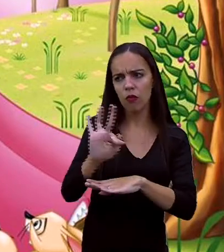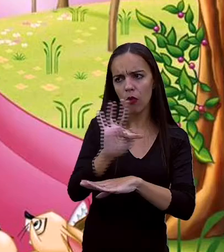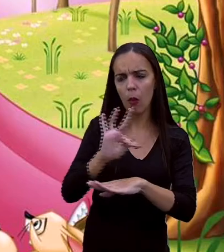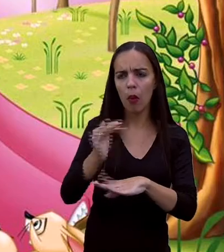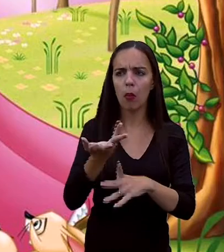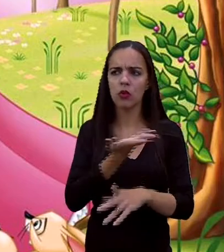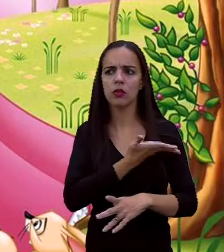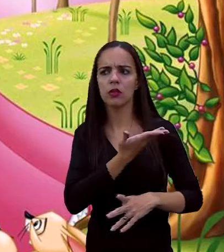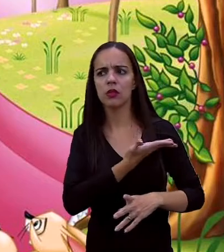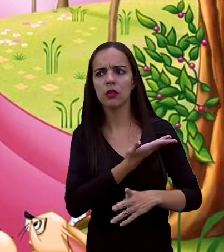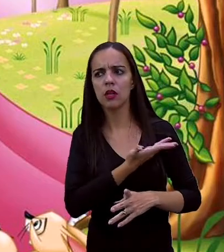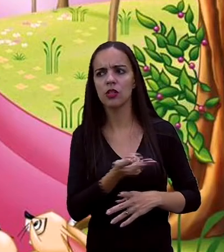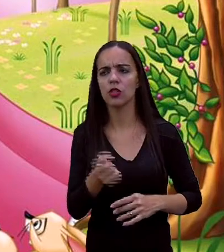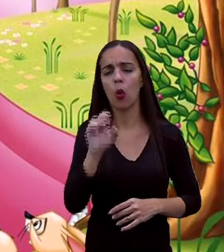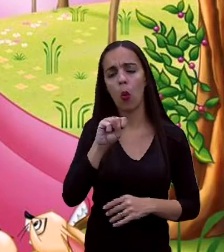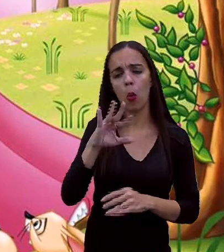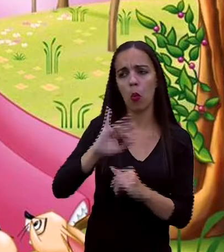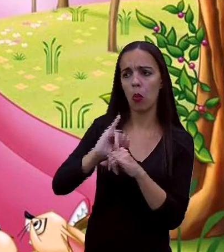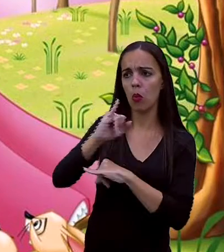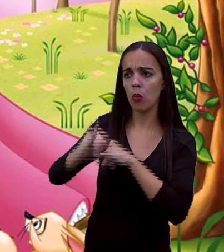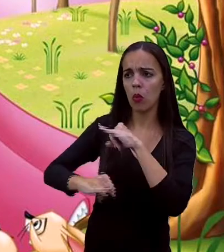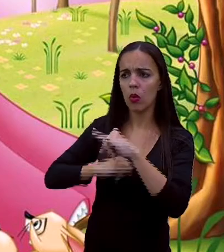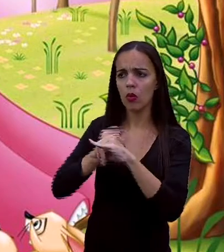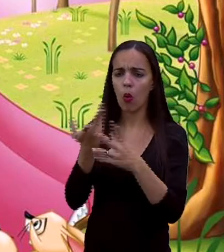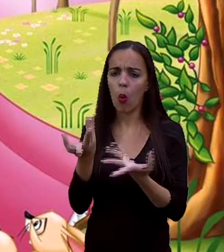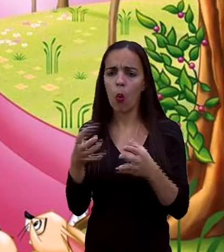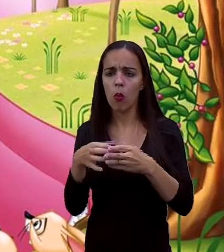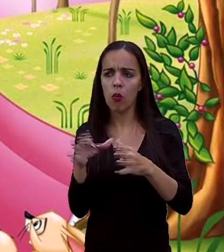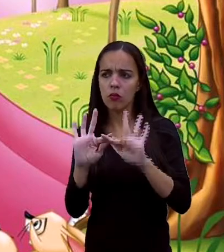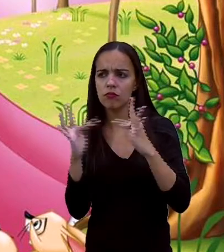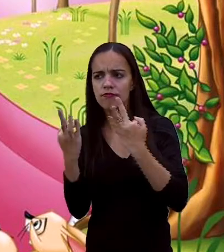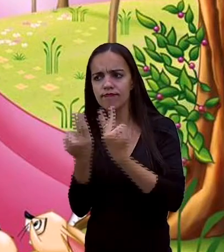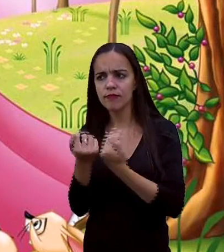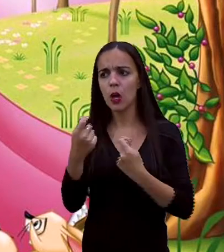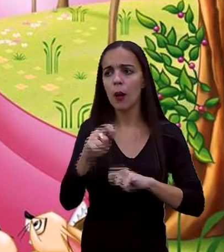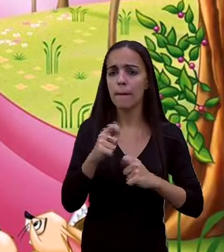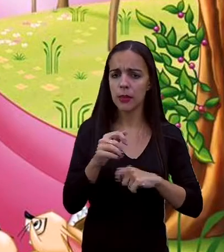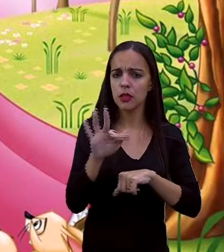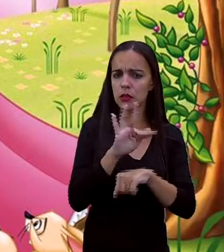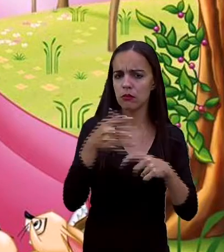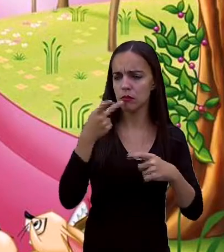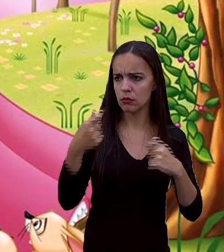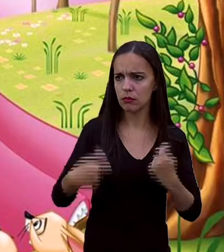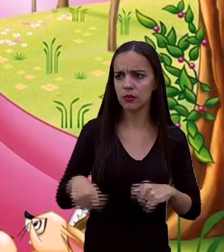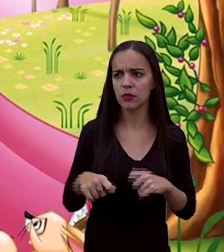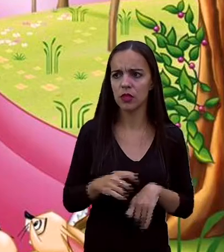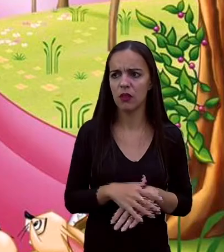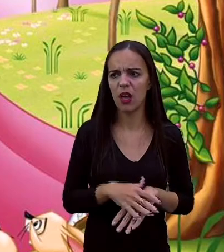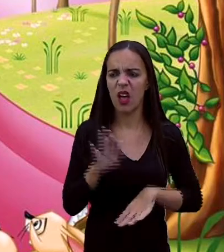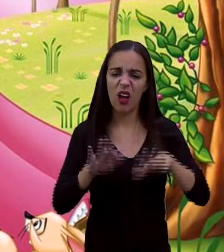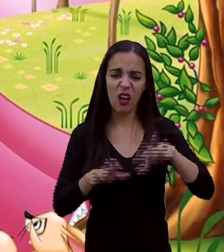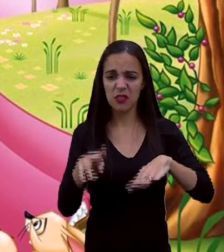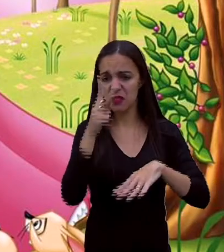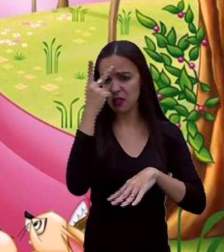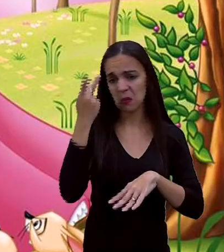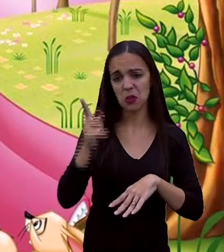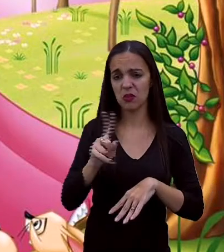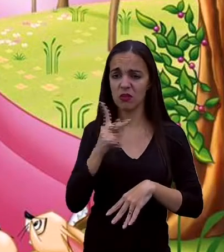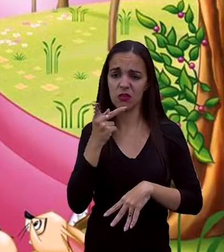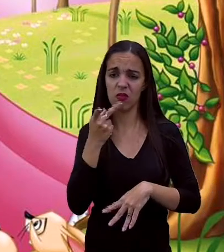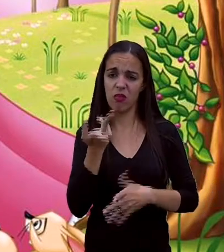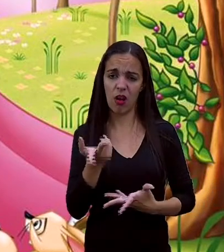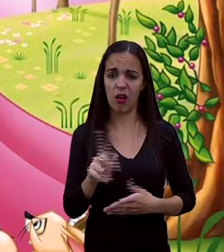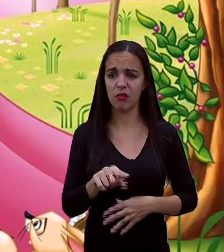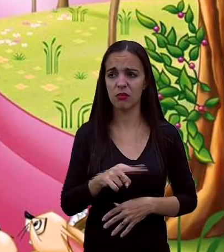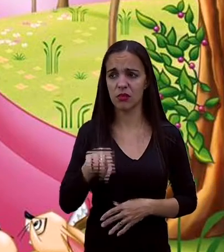amigos, ou na internet, ou na nossa família, a gente não precisa falar dessa forma. Porque geralmente ninguém fala desse jeito, né? A